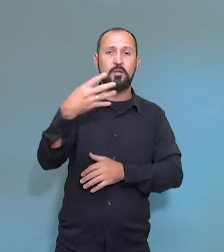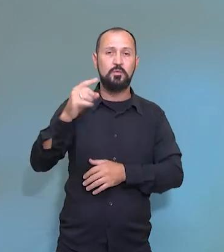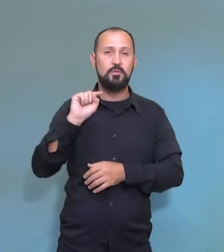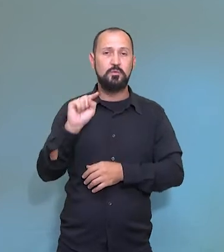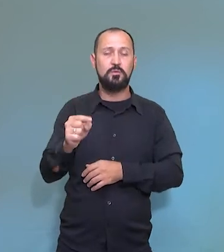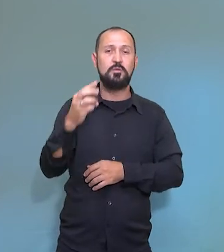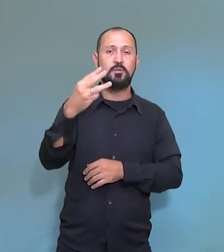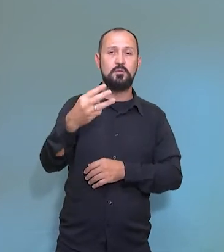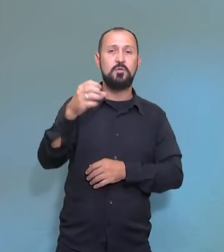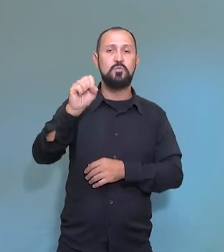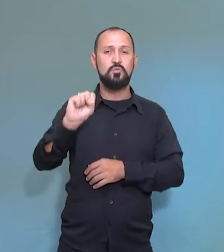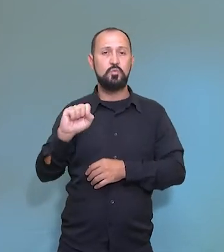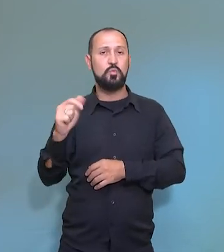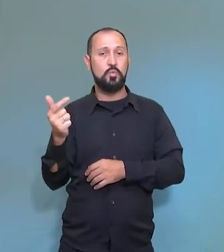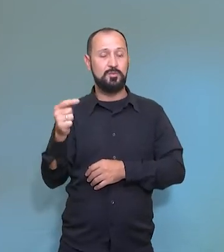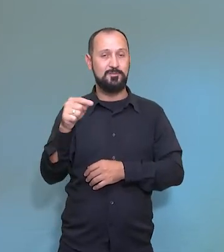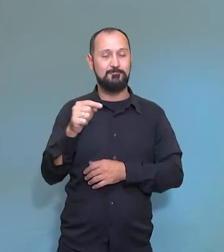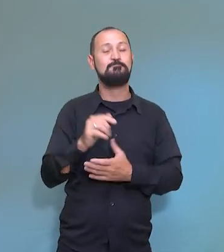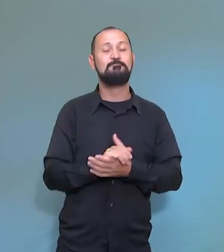número